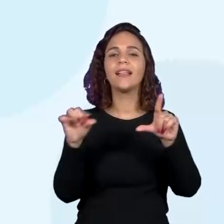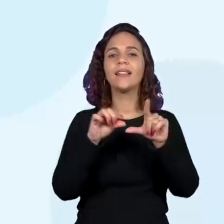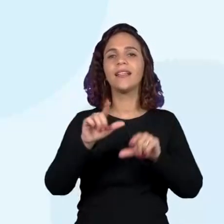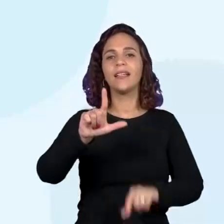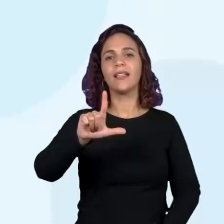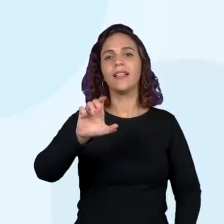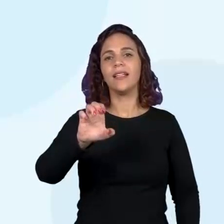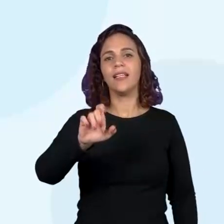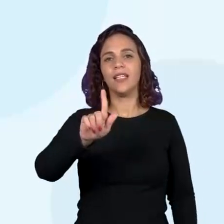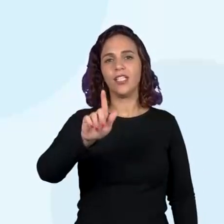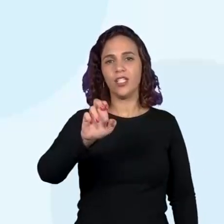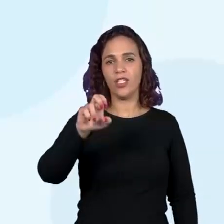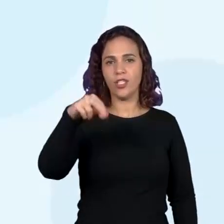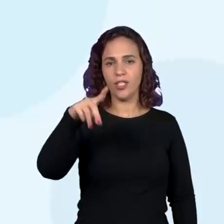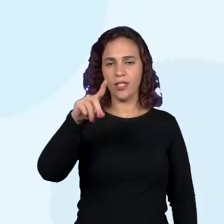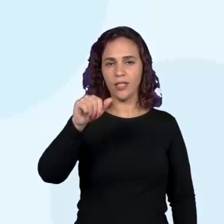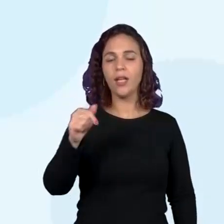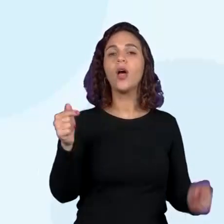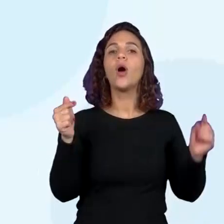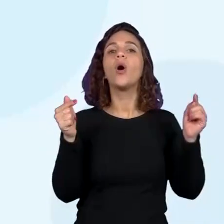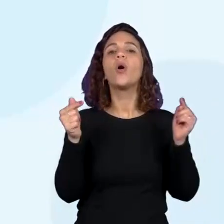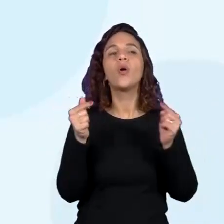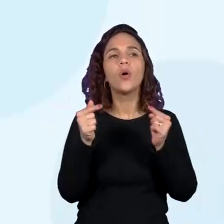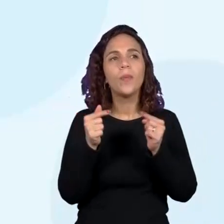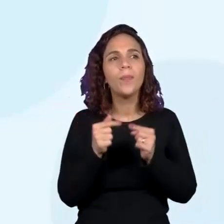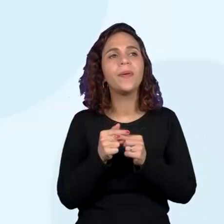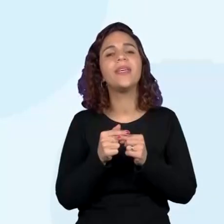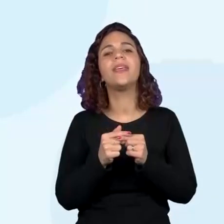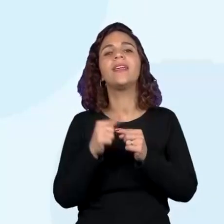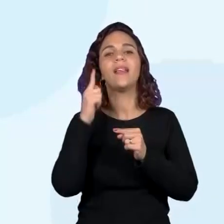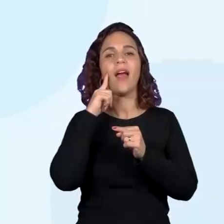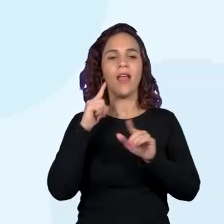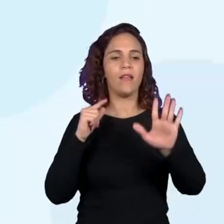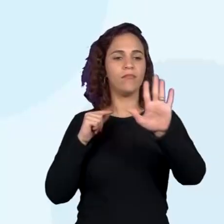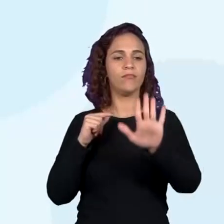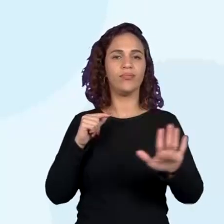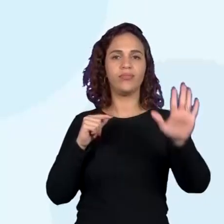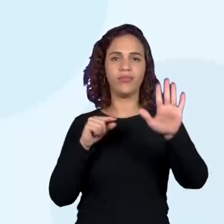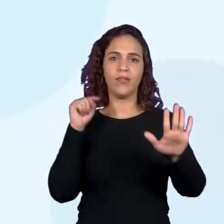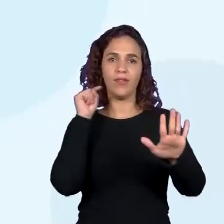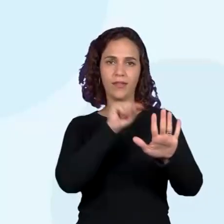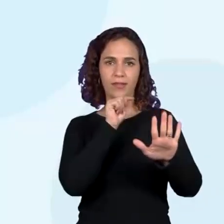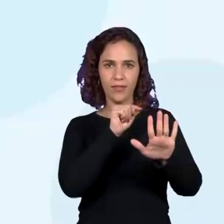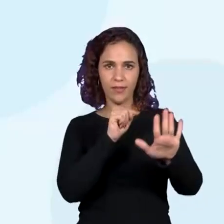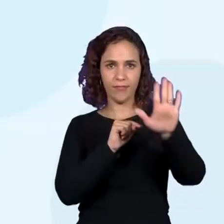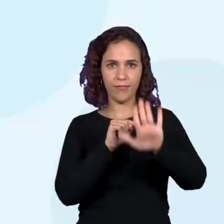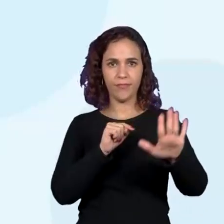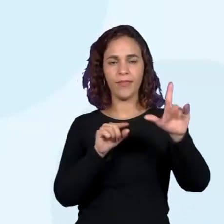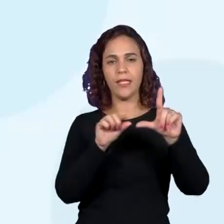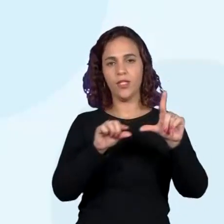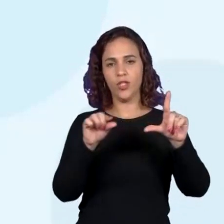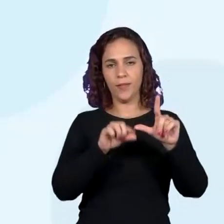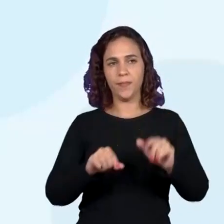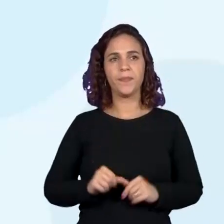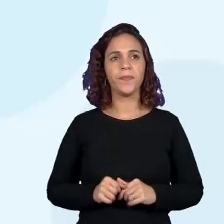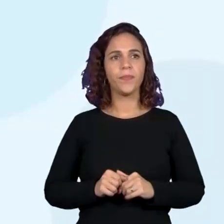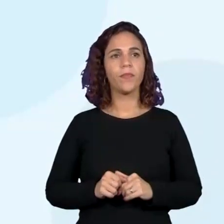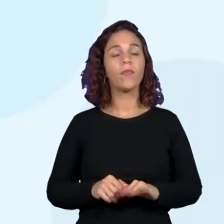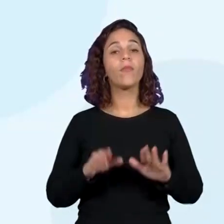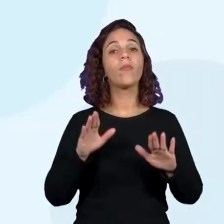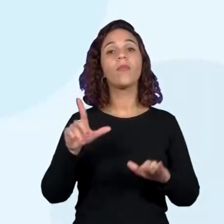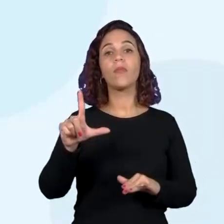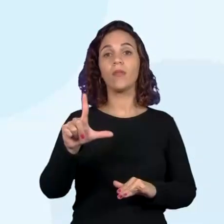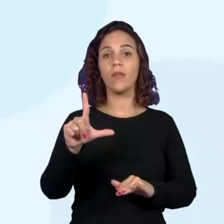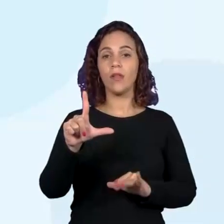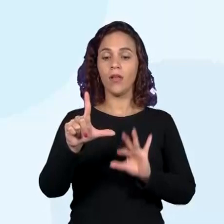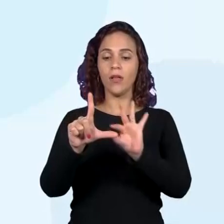a construção de Descartes, né, que fez a construção dos gráficos. Os eixos X e Y, eles têm que ser